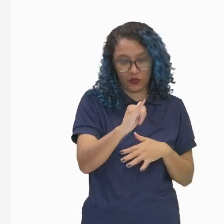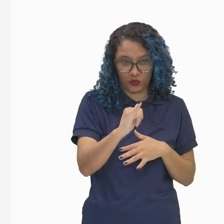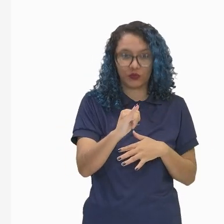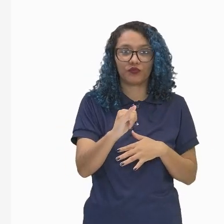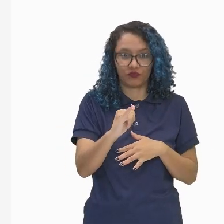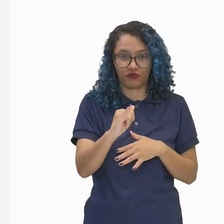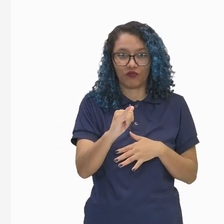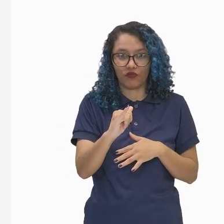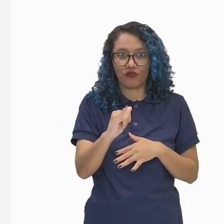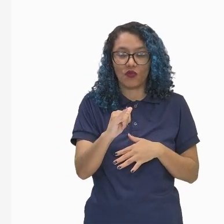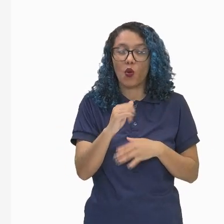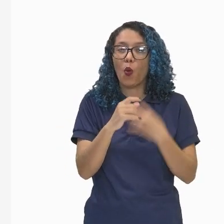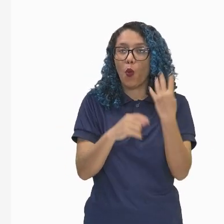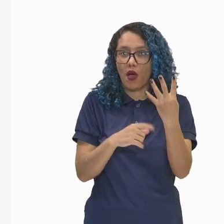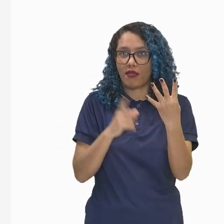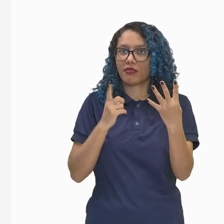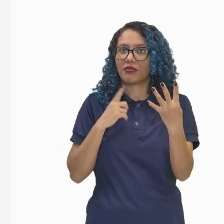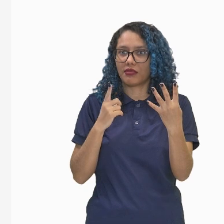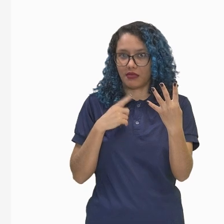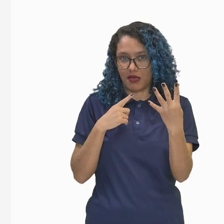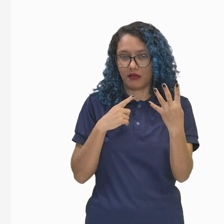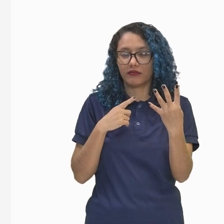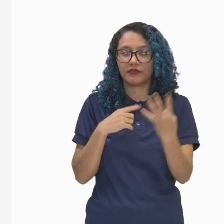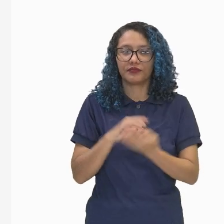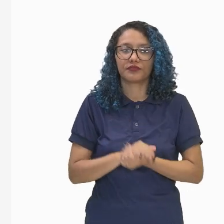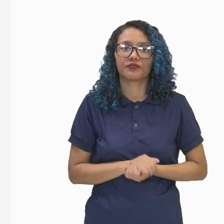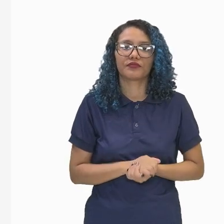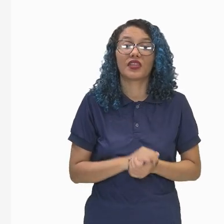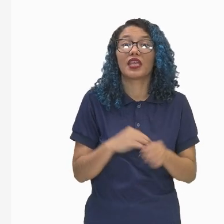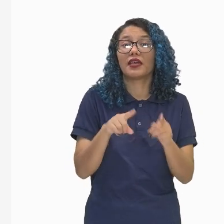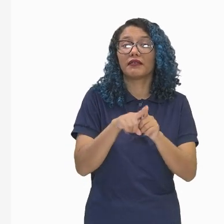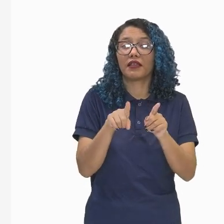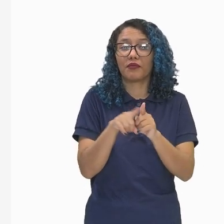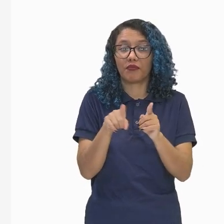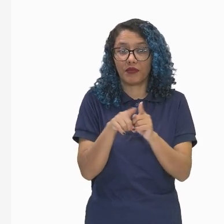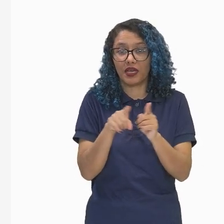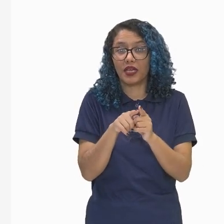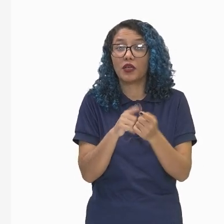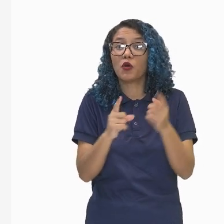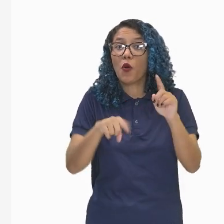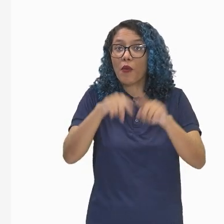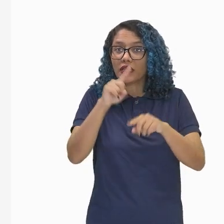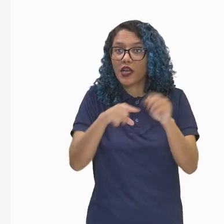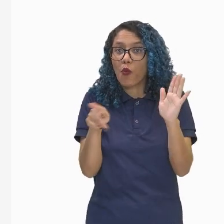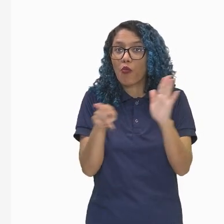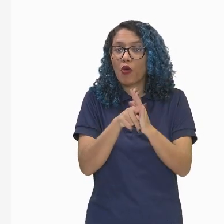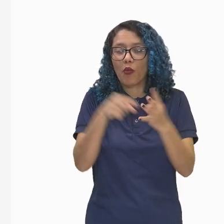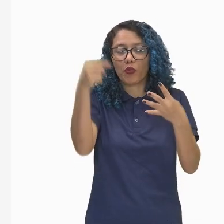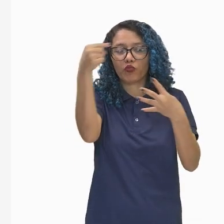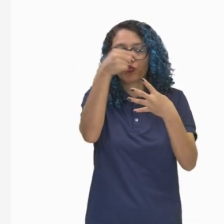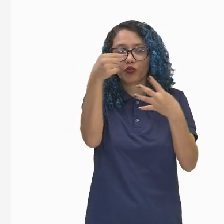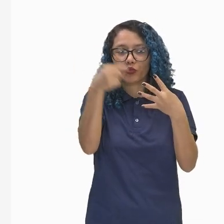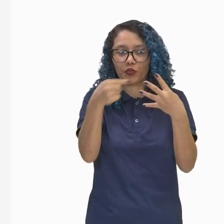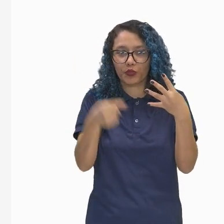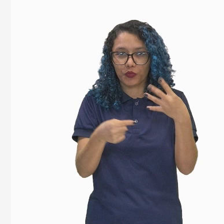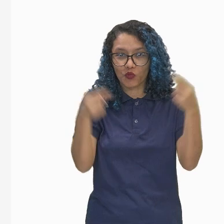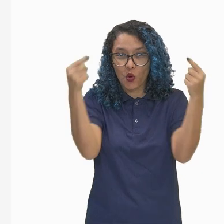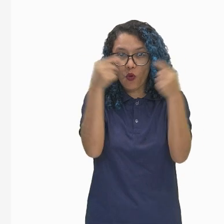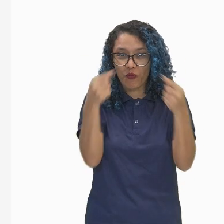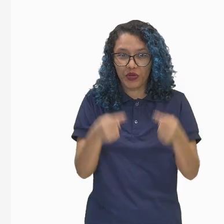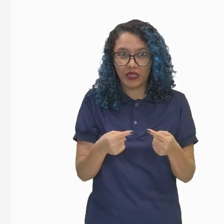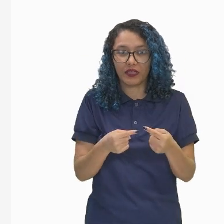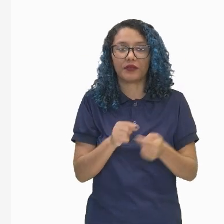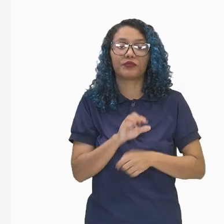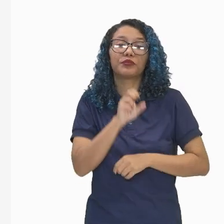4 grandezas elétricas e seus respectivos aparelhos, que são os seguintes. Quando eu